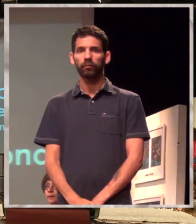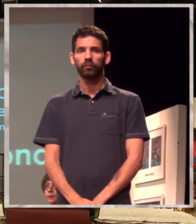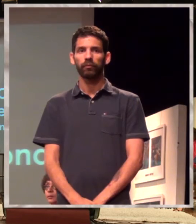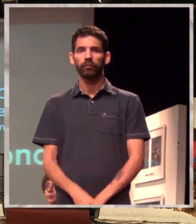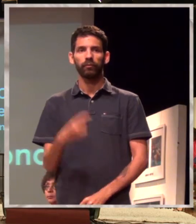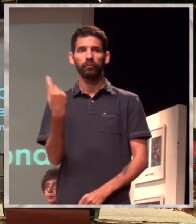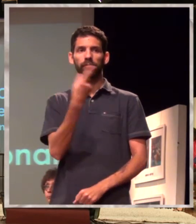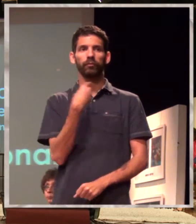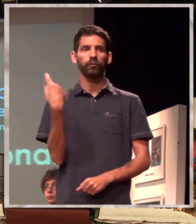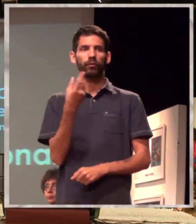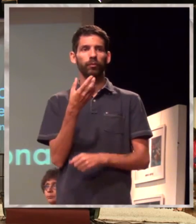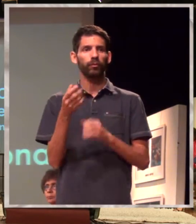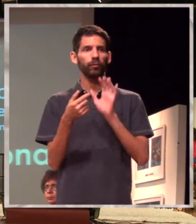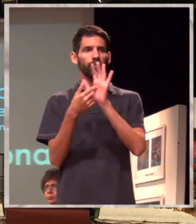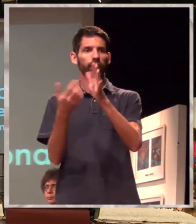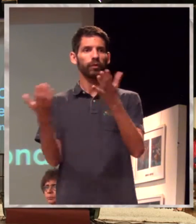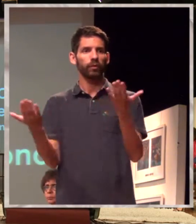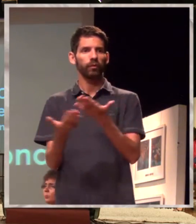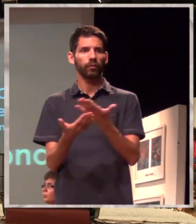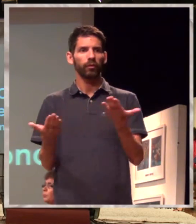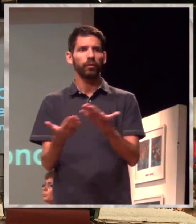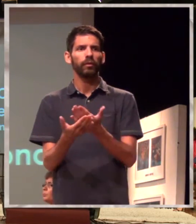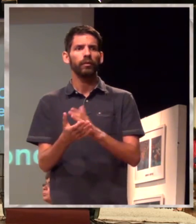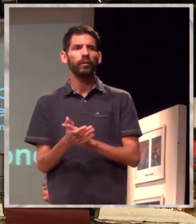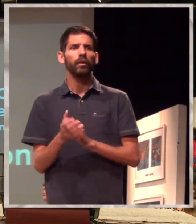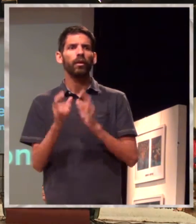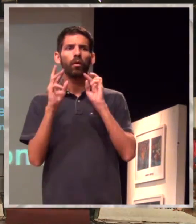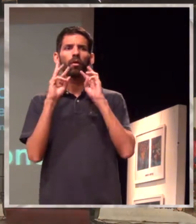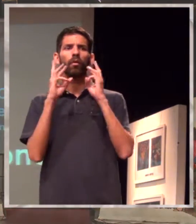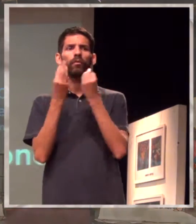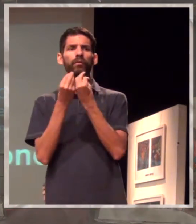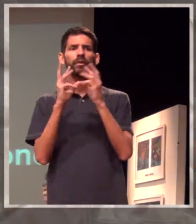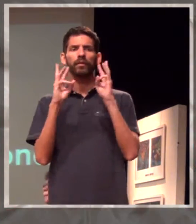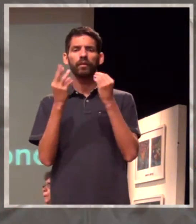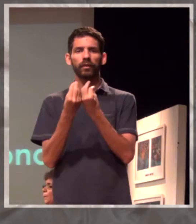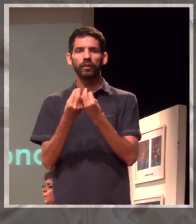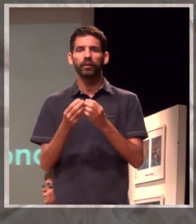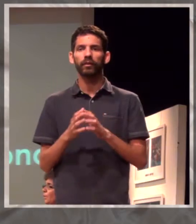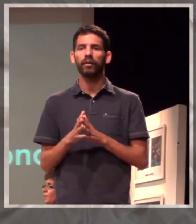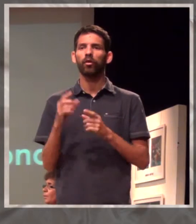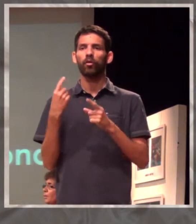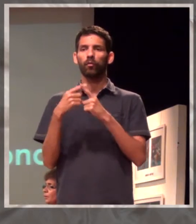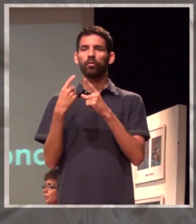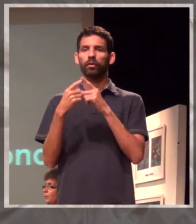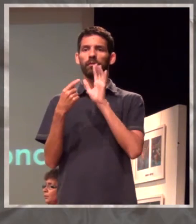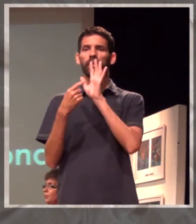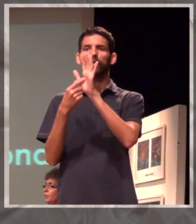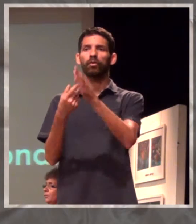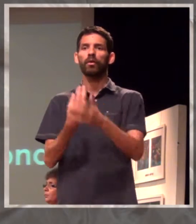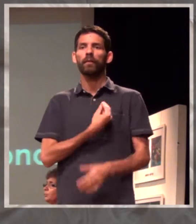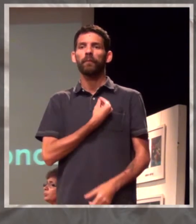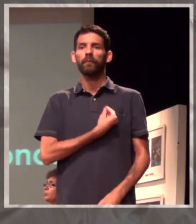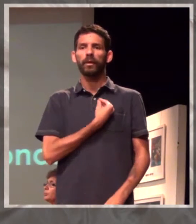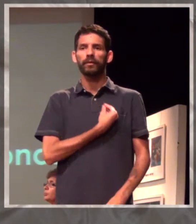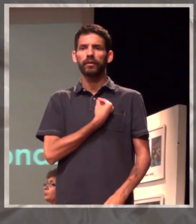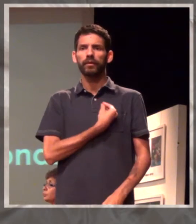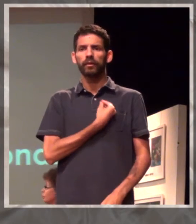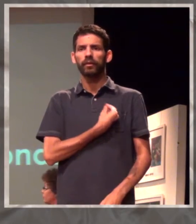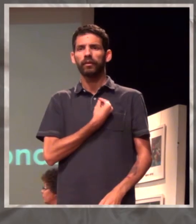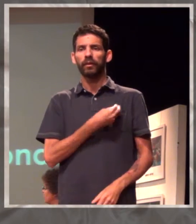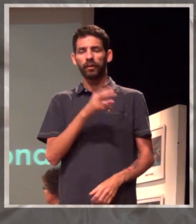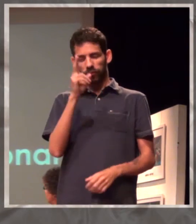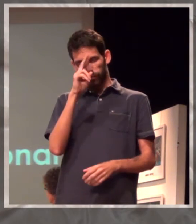Nós vamos apresentar essa oficina. Ela é o resultado de uma parceria entre